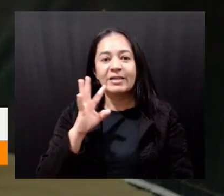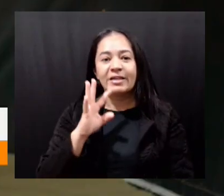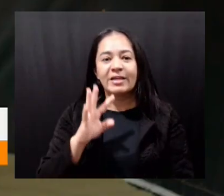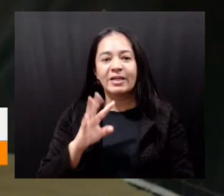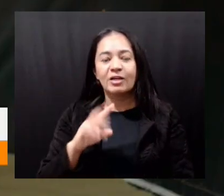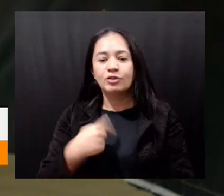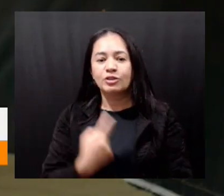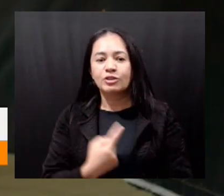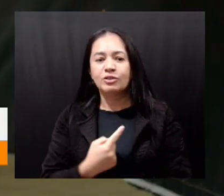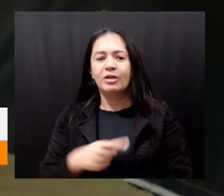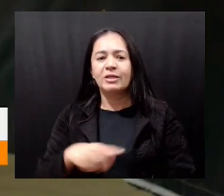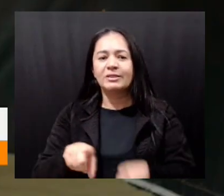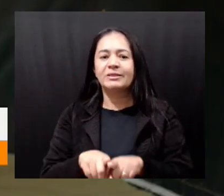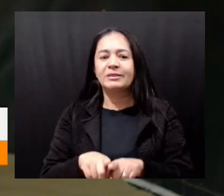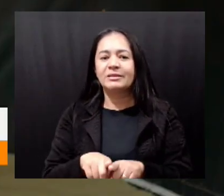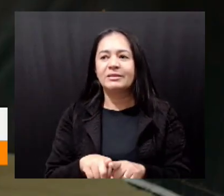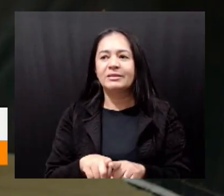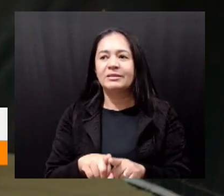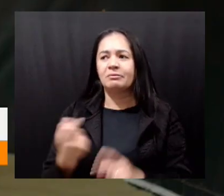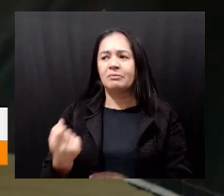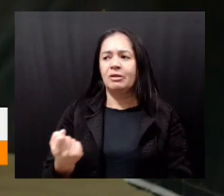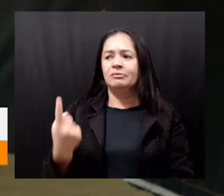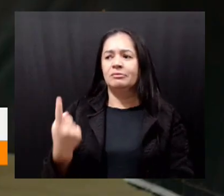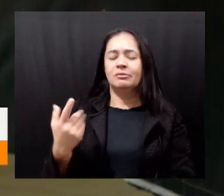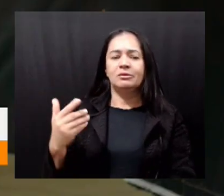tabu, né? Terapia é bom,